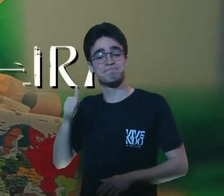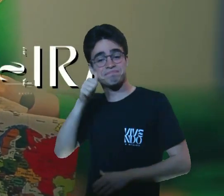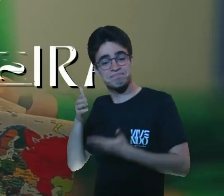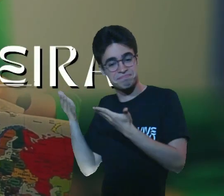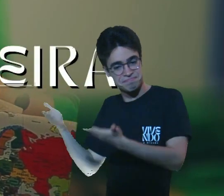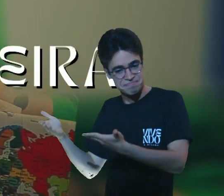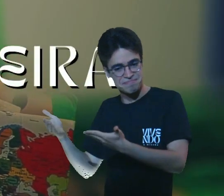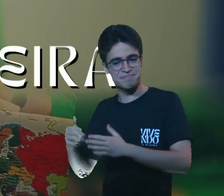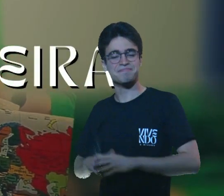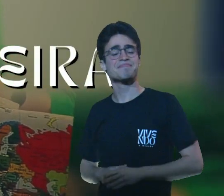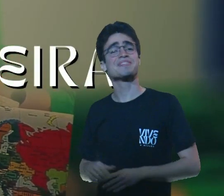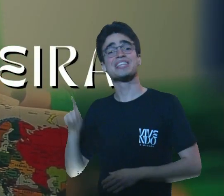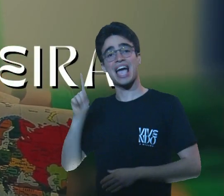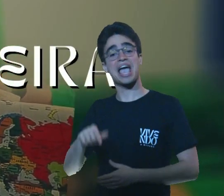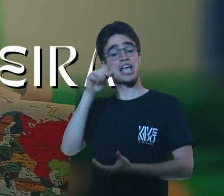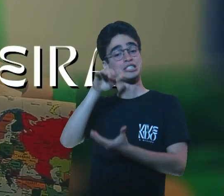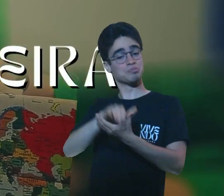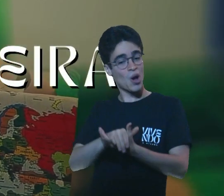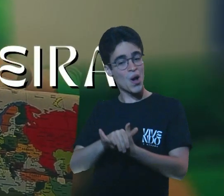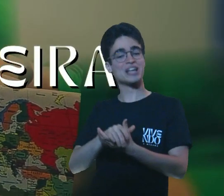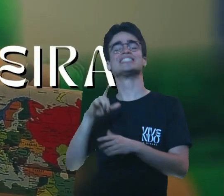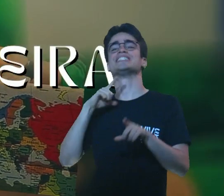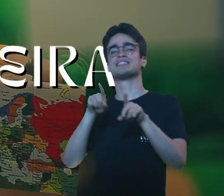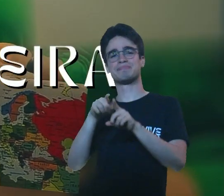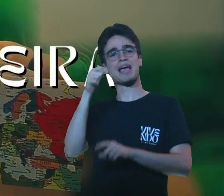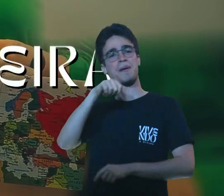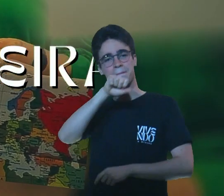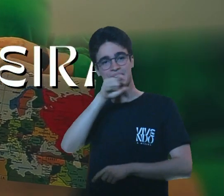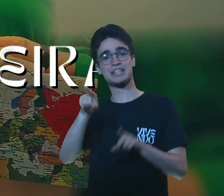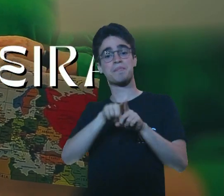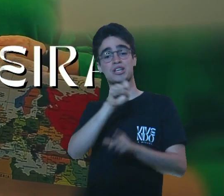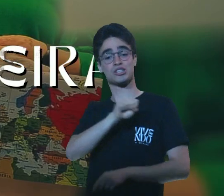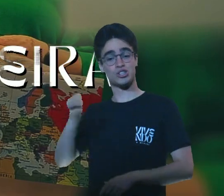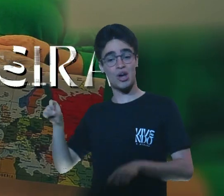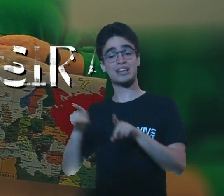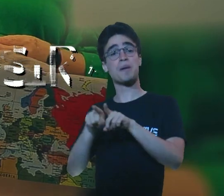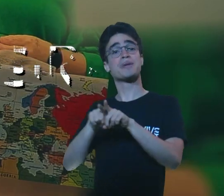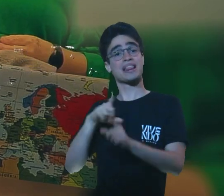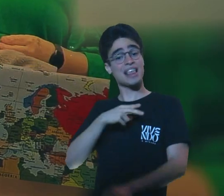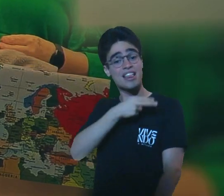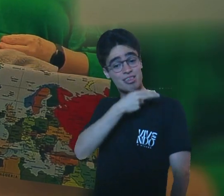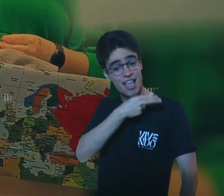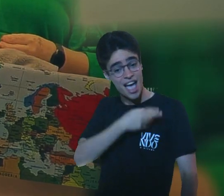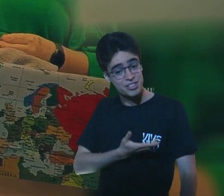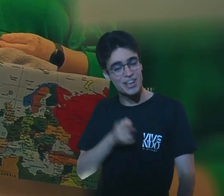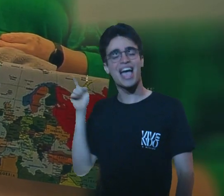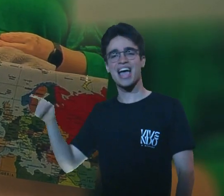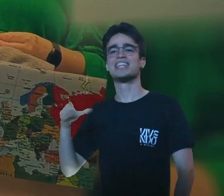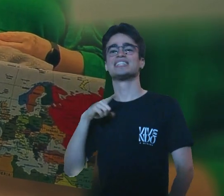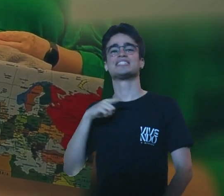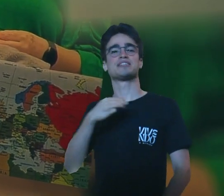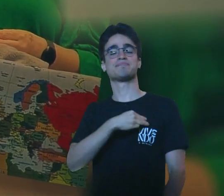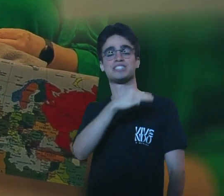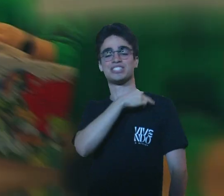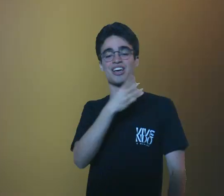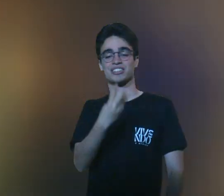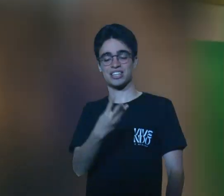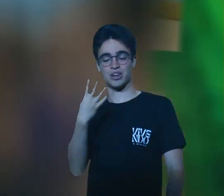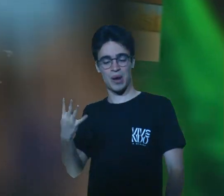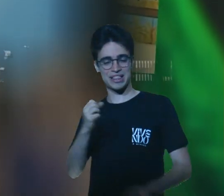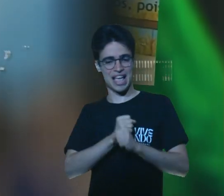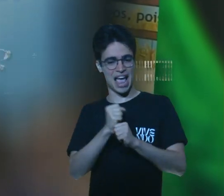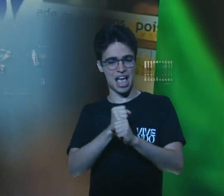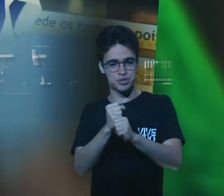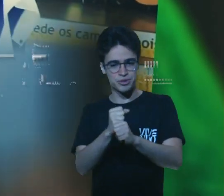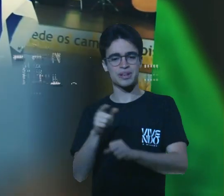Ariadna Oliveira, esposa, mãe, sogra e avó. Está no Ministério Integral há 34 anos.